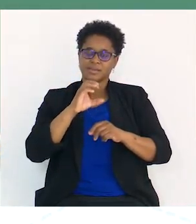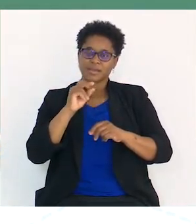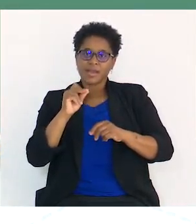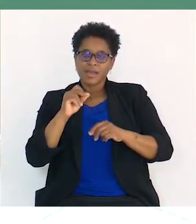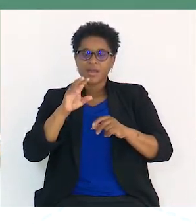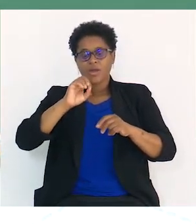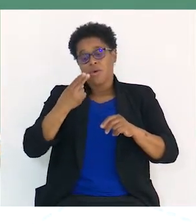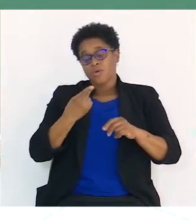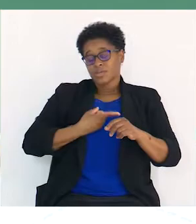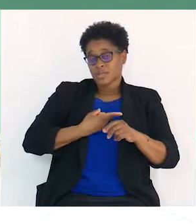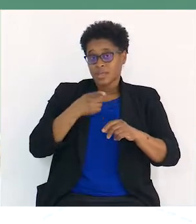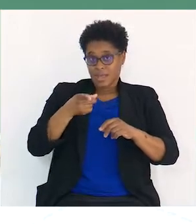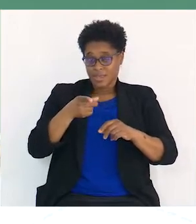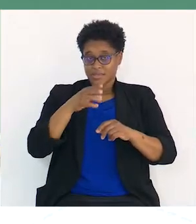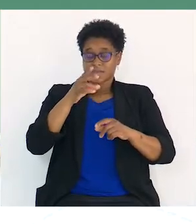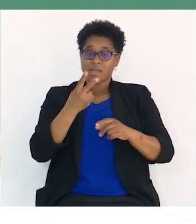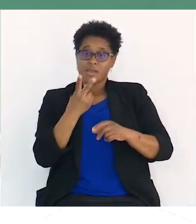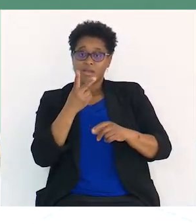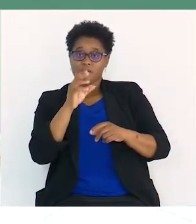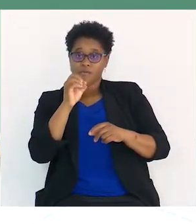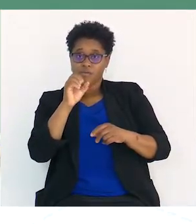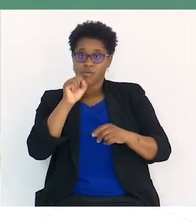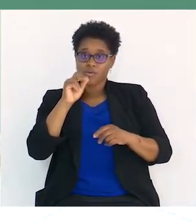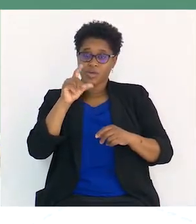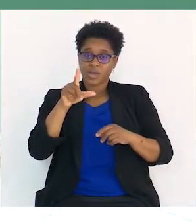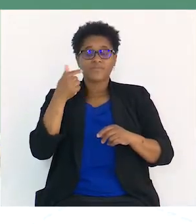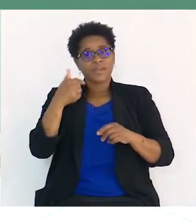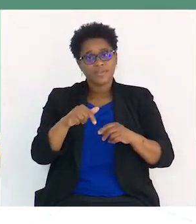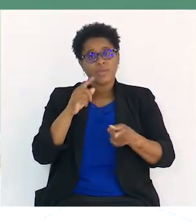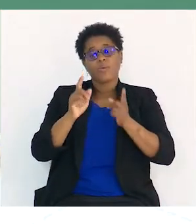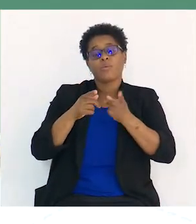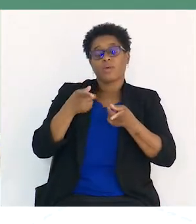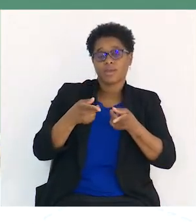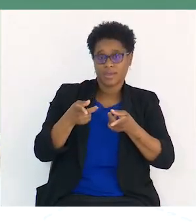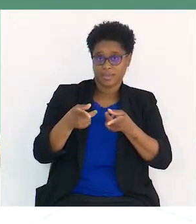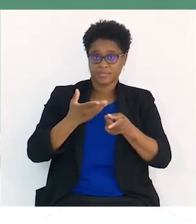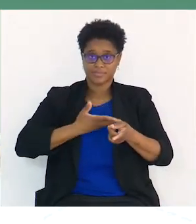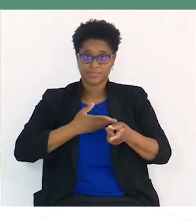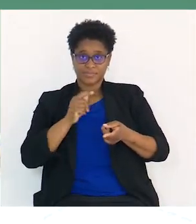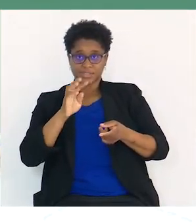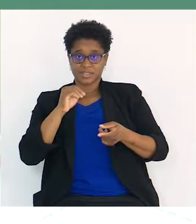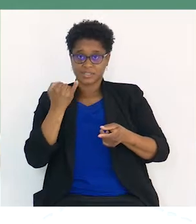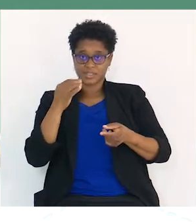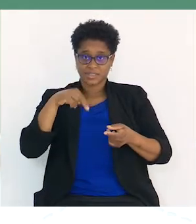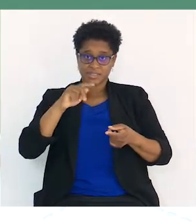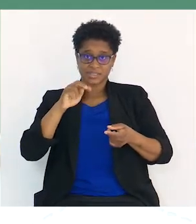é esta vogal é que vai ter aquilo que é desinência ou tema.